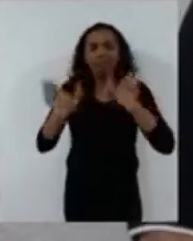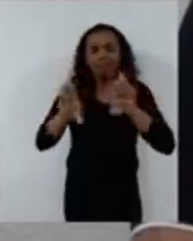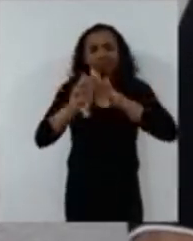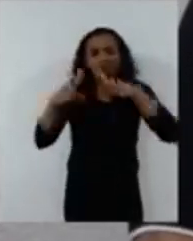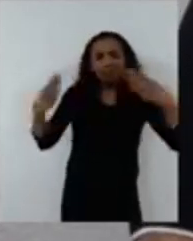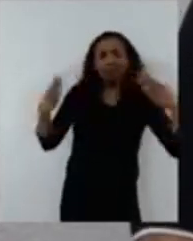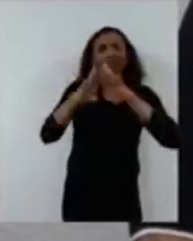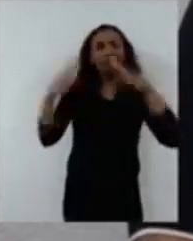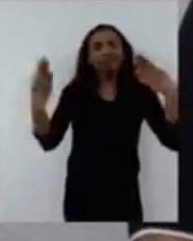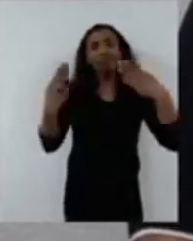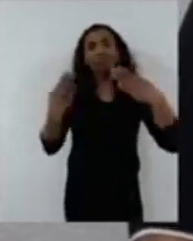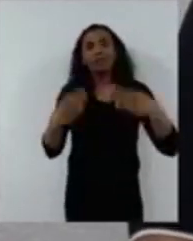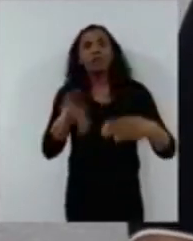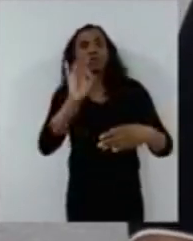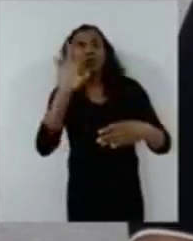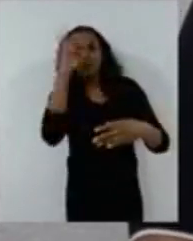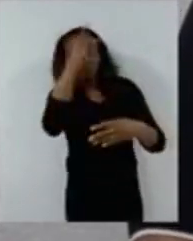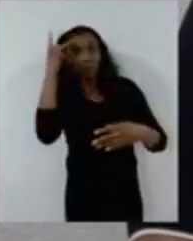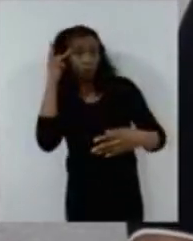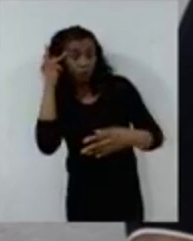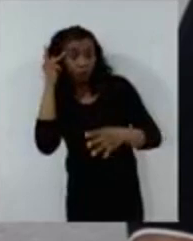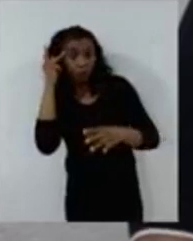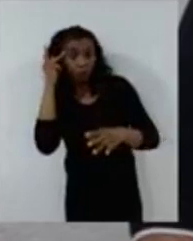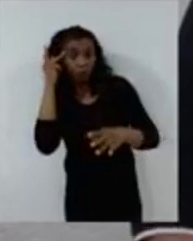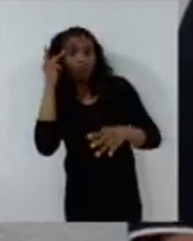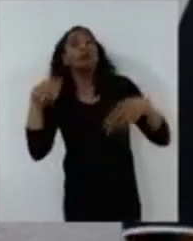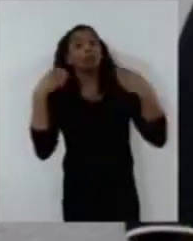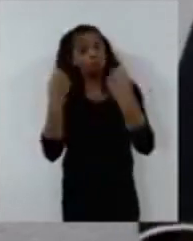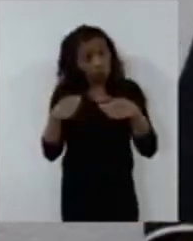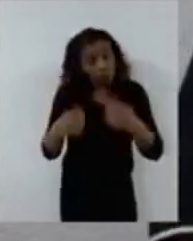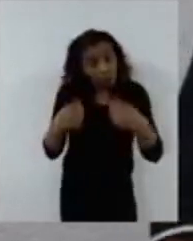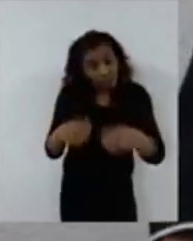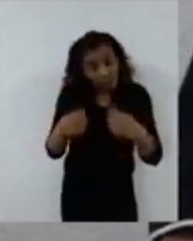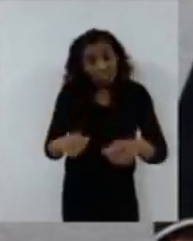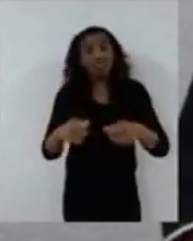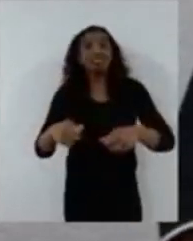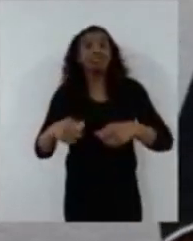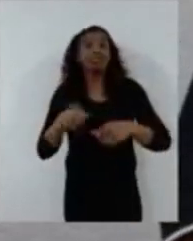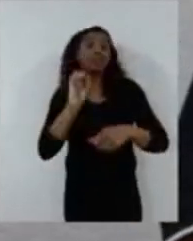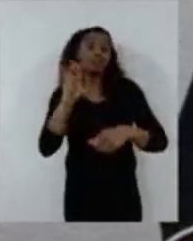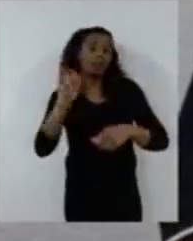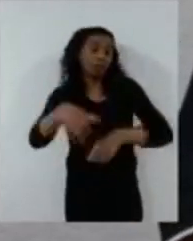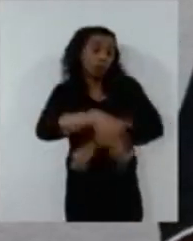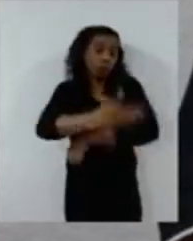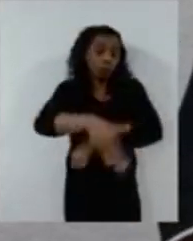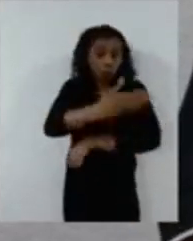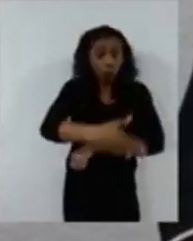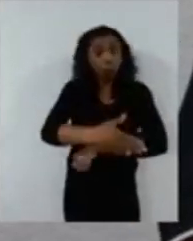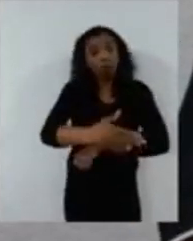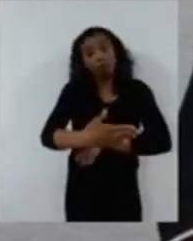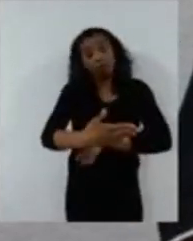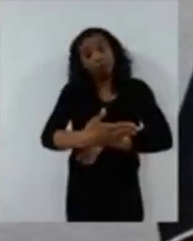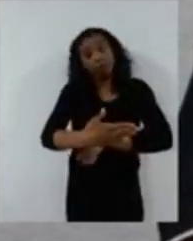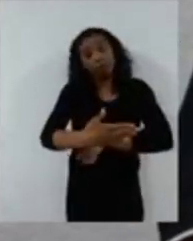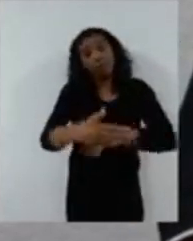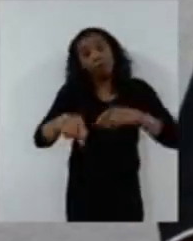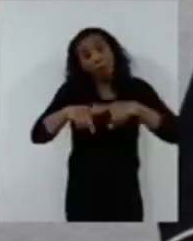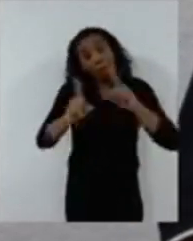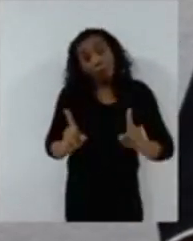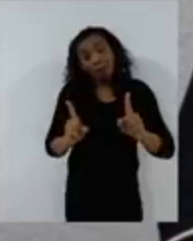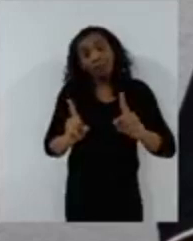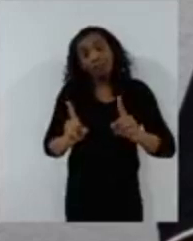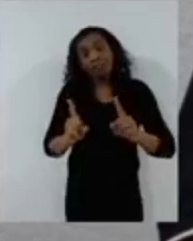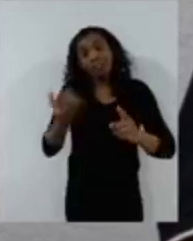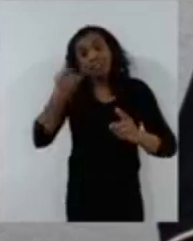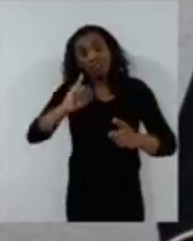ruas só as pessoas indispensáveis, talvez um pouco mais de flexibilização. Mas essa flexibilização vai estar sempre